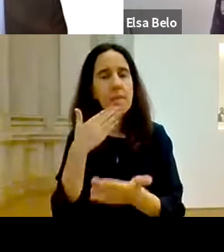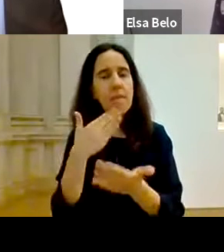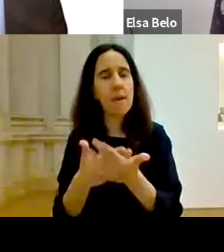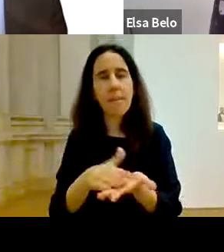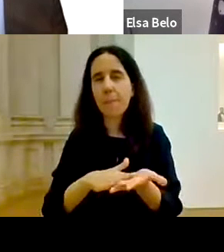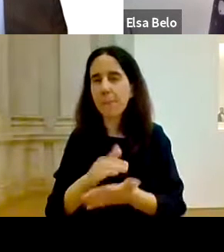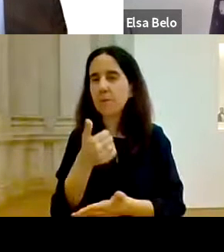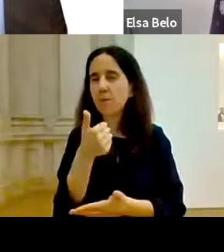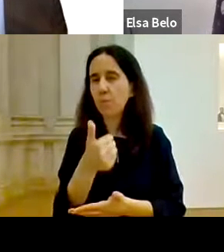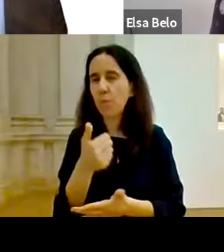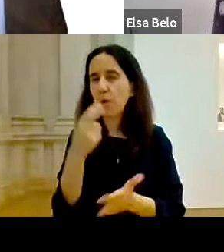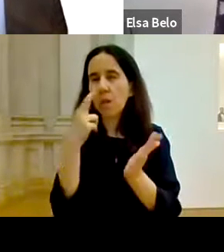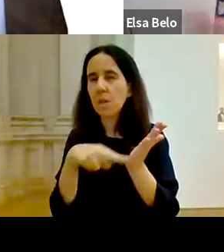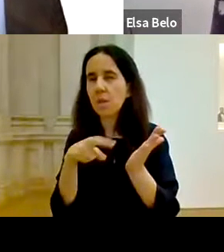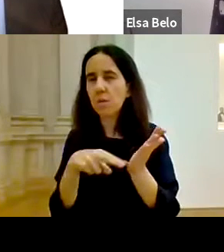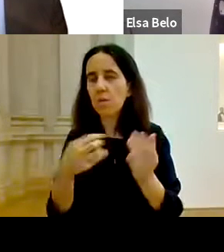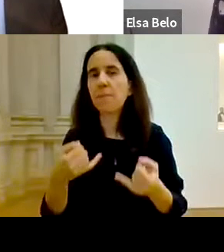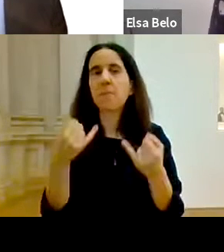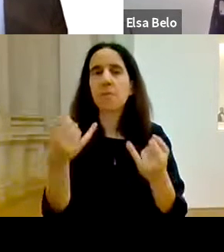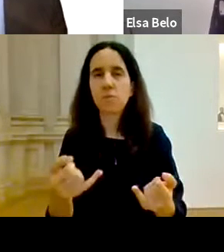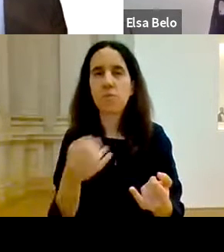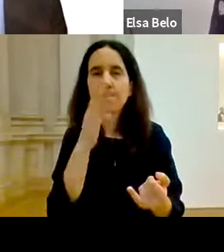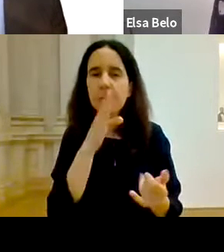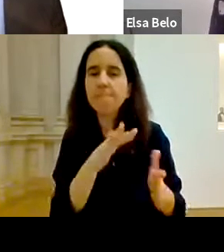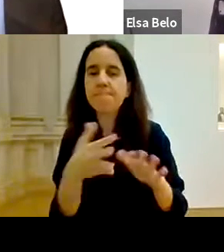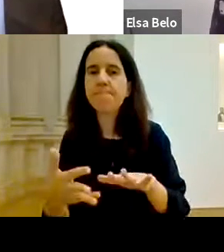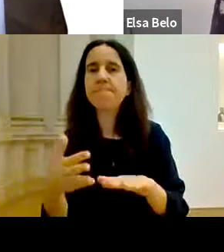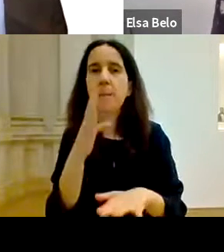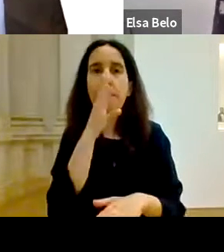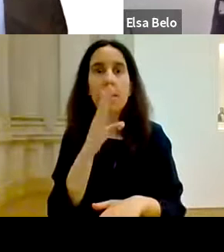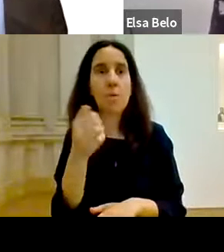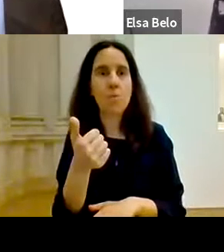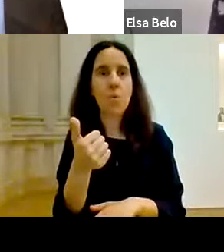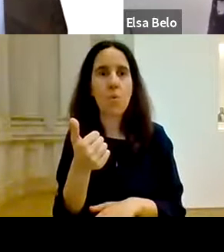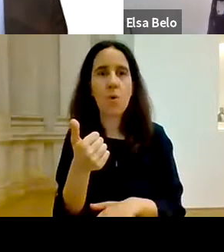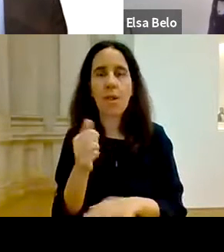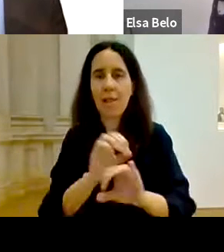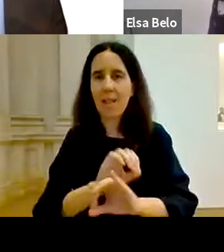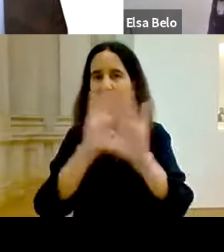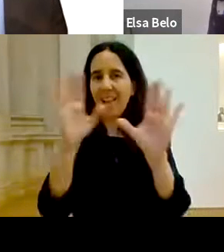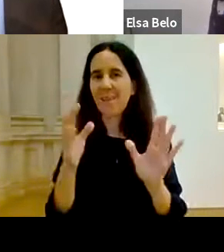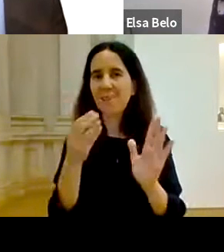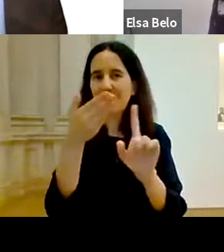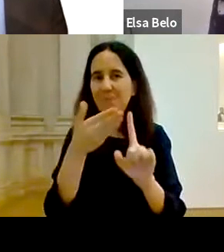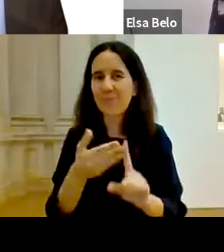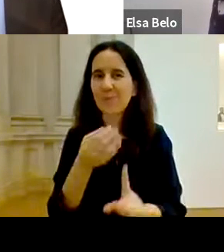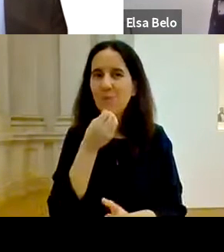base de leitura para depois implementarmos estas boas práticas que ficaram aqui muito bem identificadas